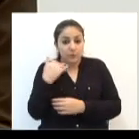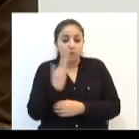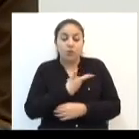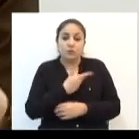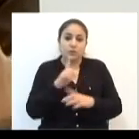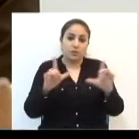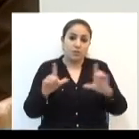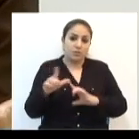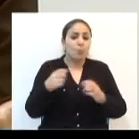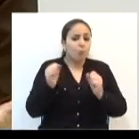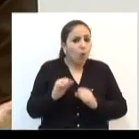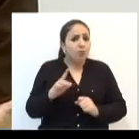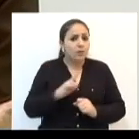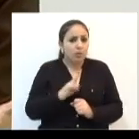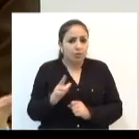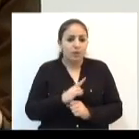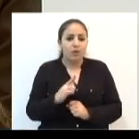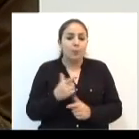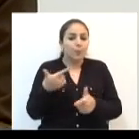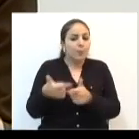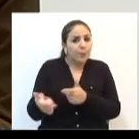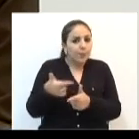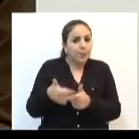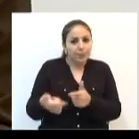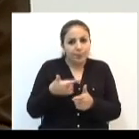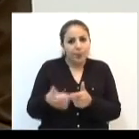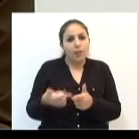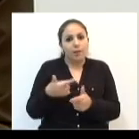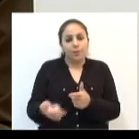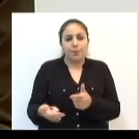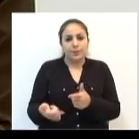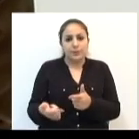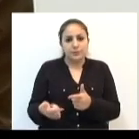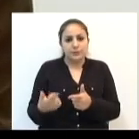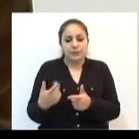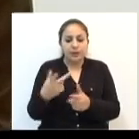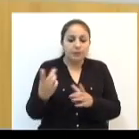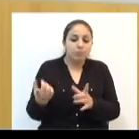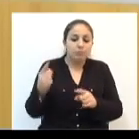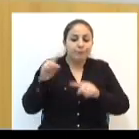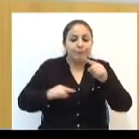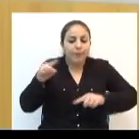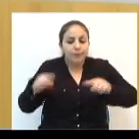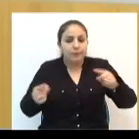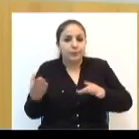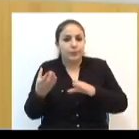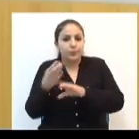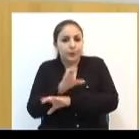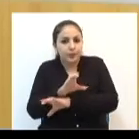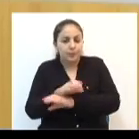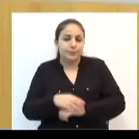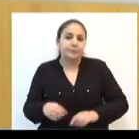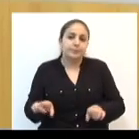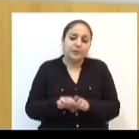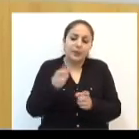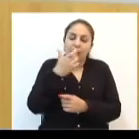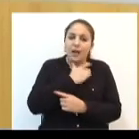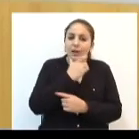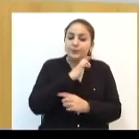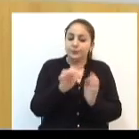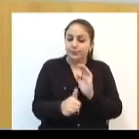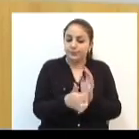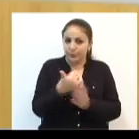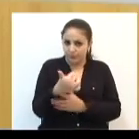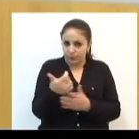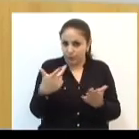sofrer algum prejuízo, digamos assim, com essa oscilação do clima? Eu acho que nesse caso, o primeiro prejuízo é o que